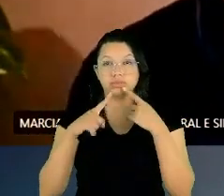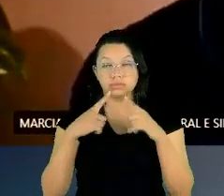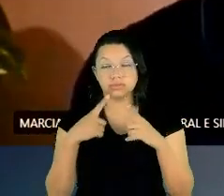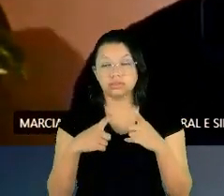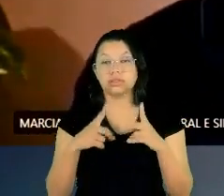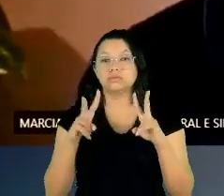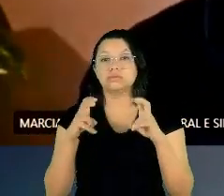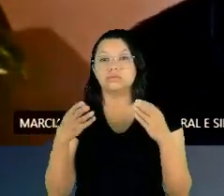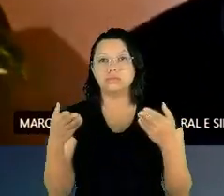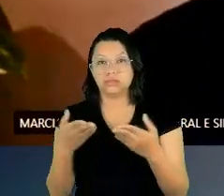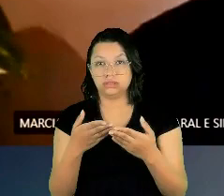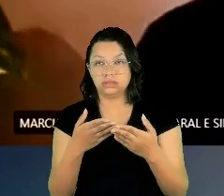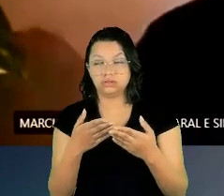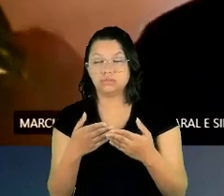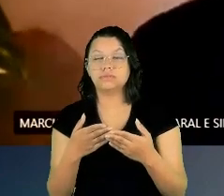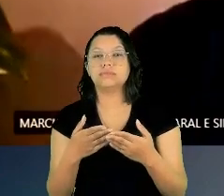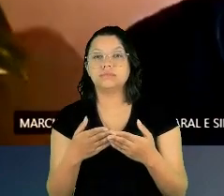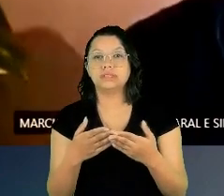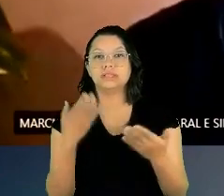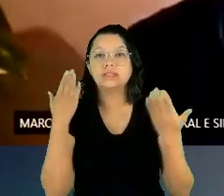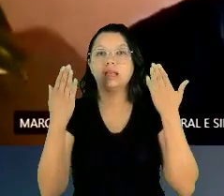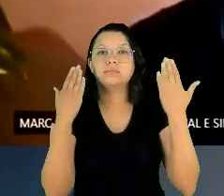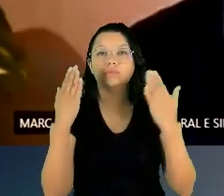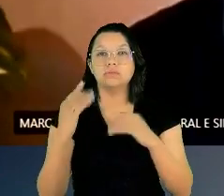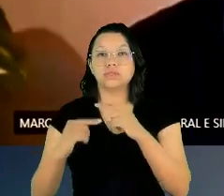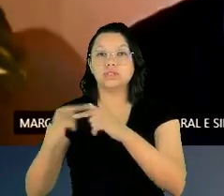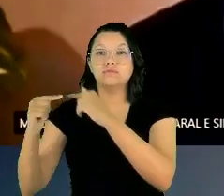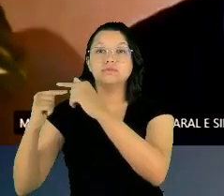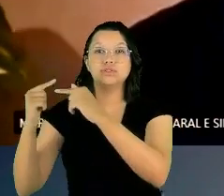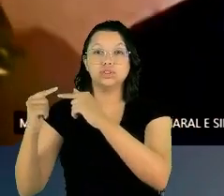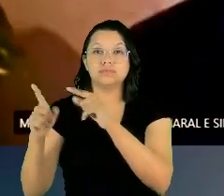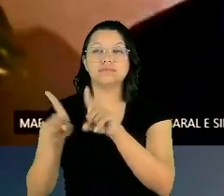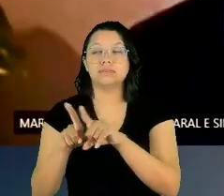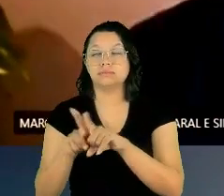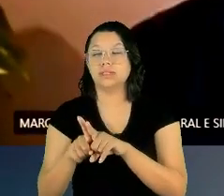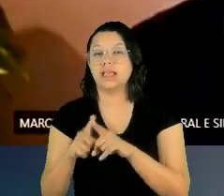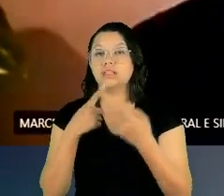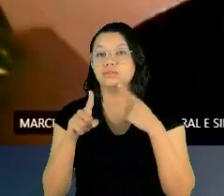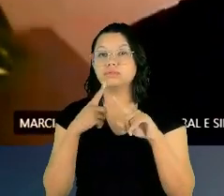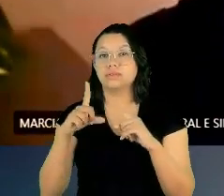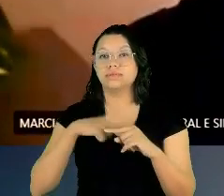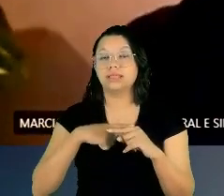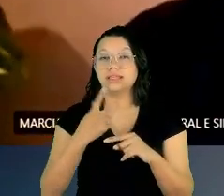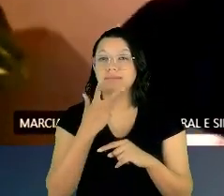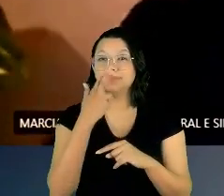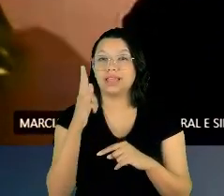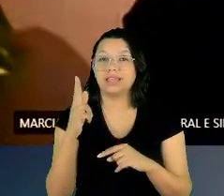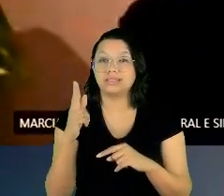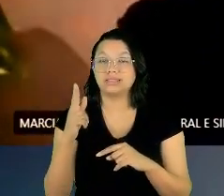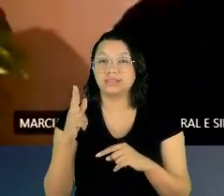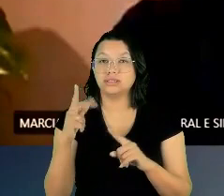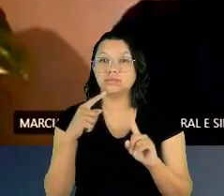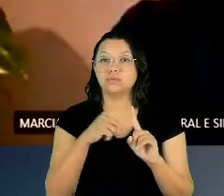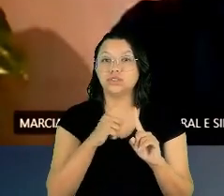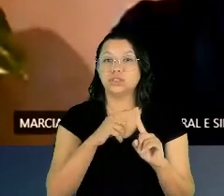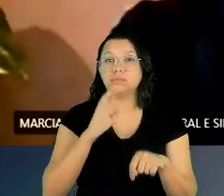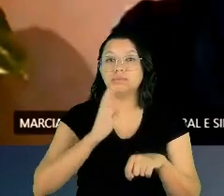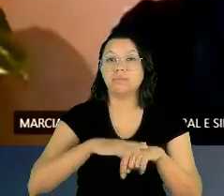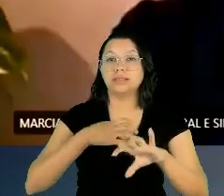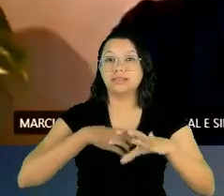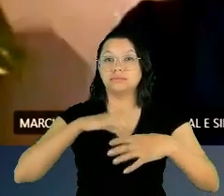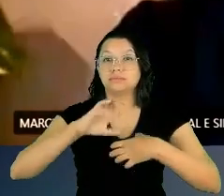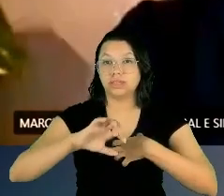Então, tem uma discussão bem interessante sobre psicopatia e psicologia evolutiva. A discussão que se tem é que parece